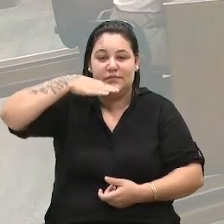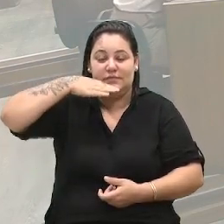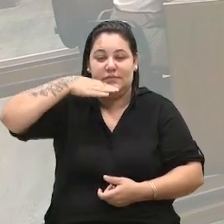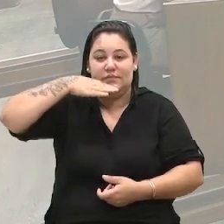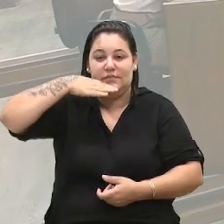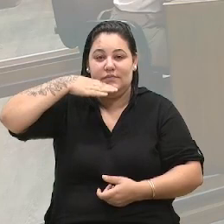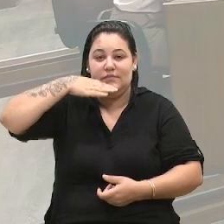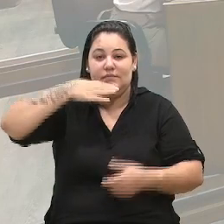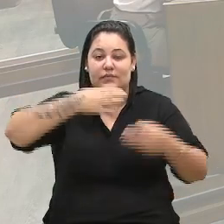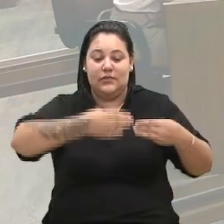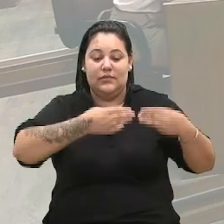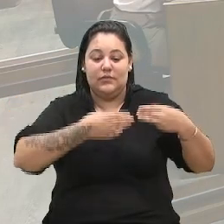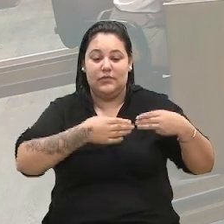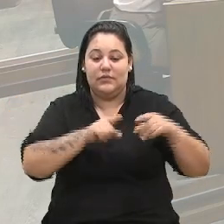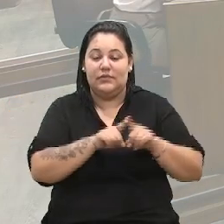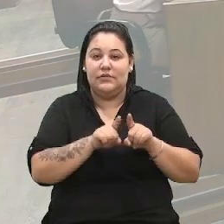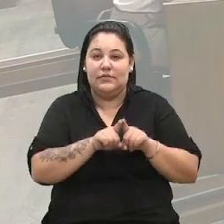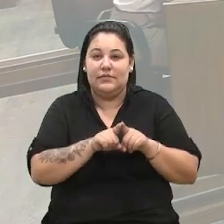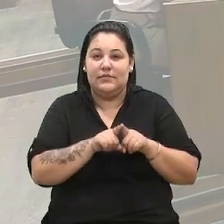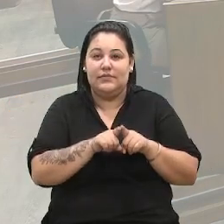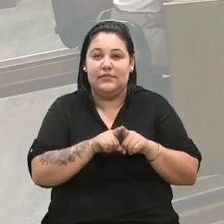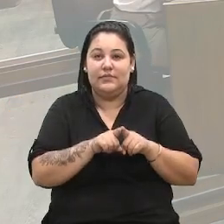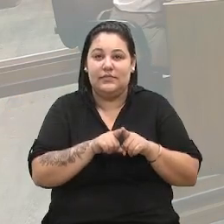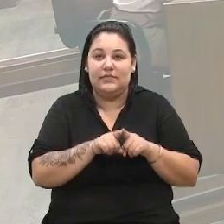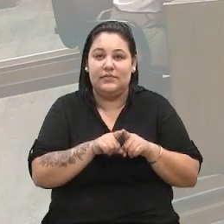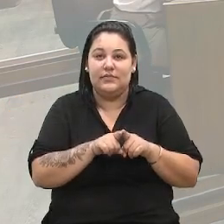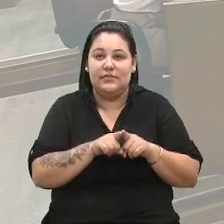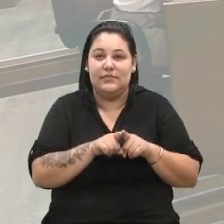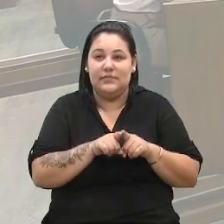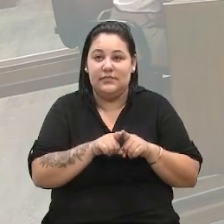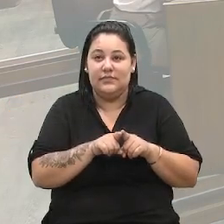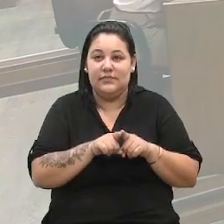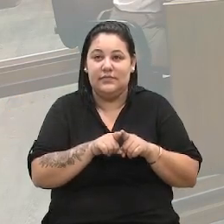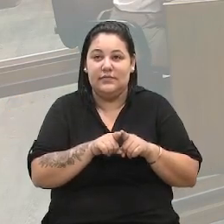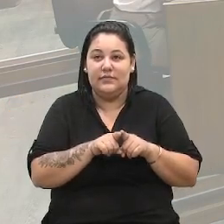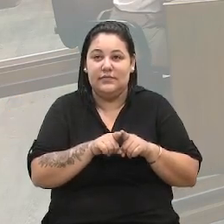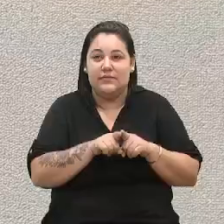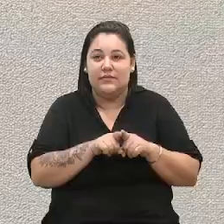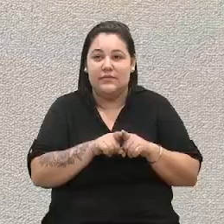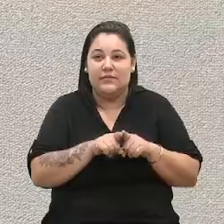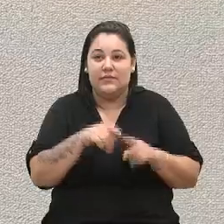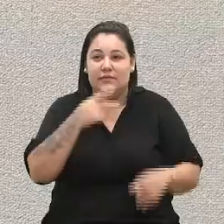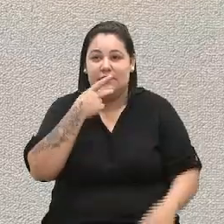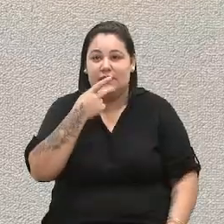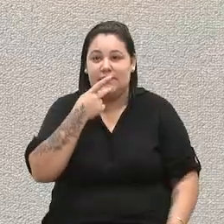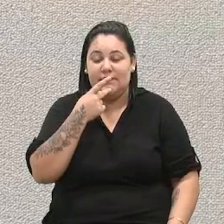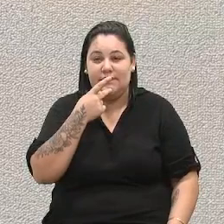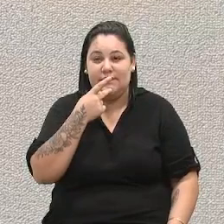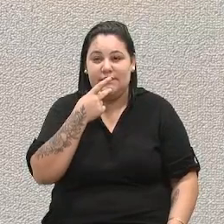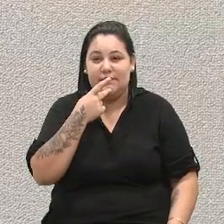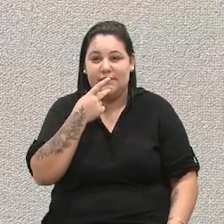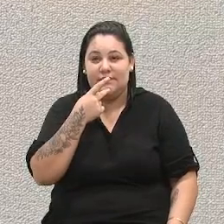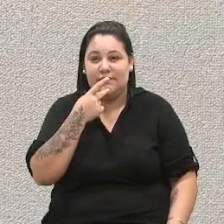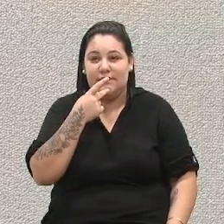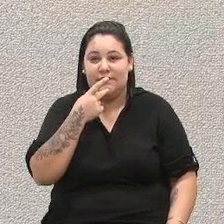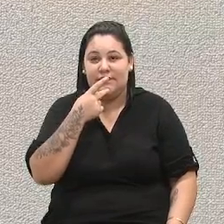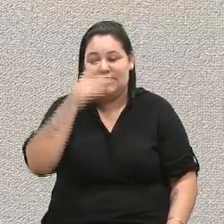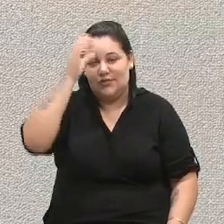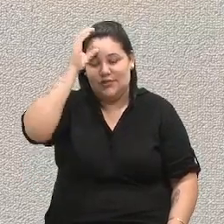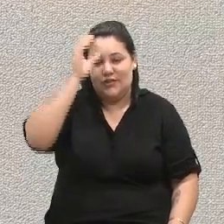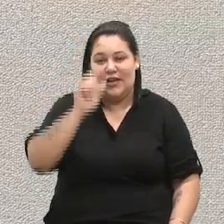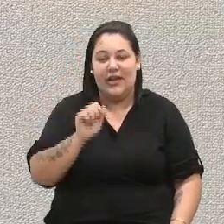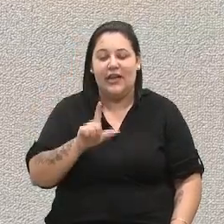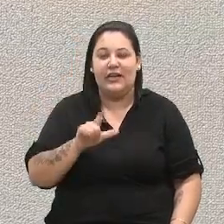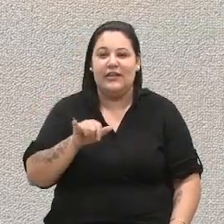pela moção e dizer à tia Aline que eu me emocionei